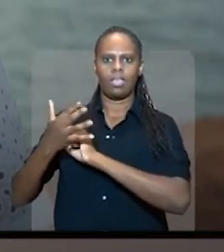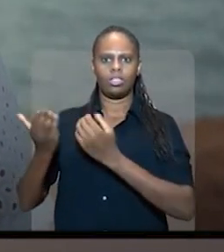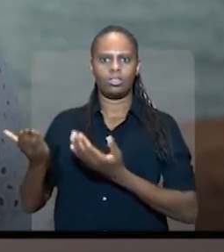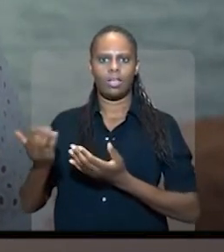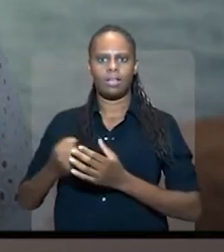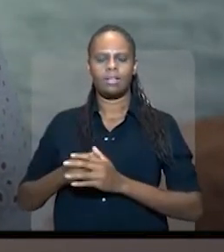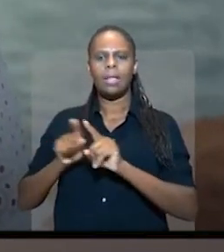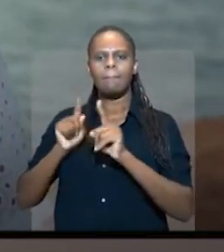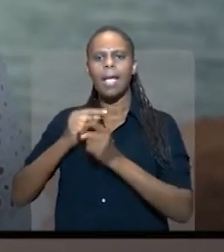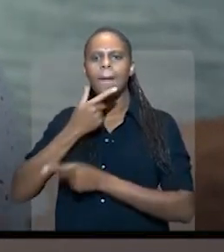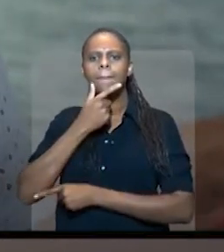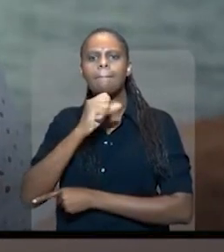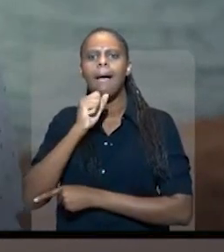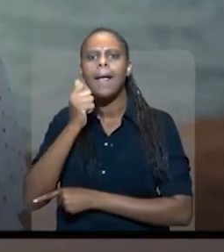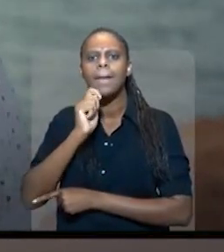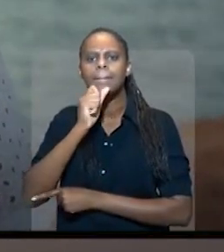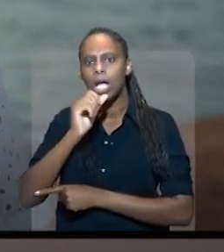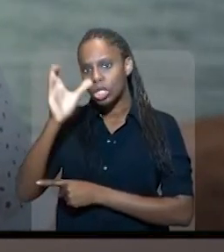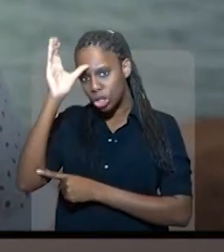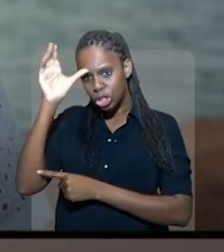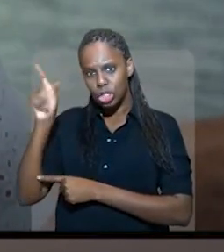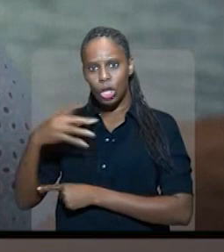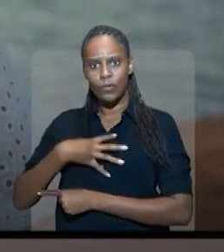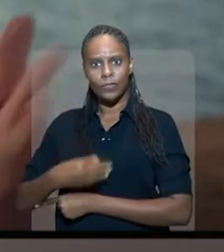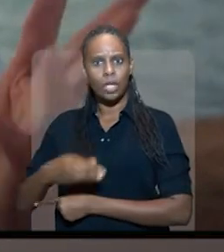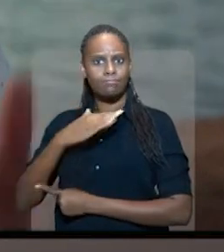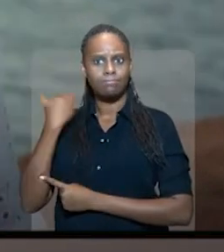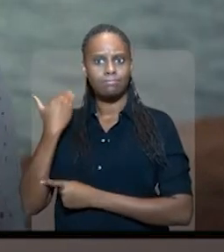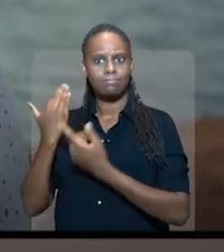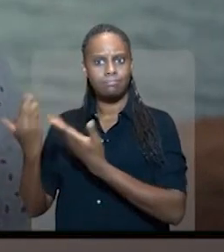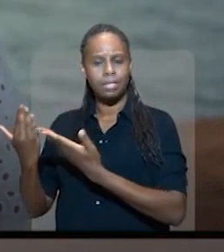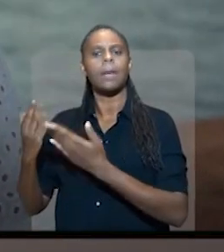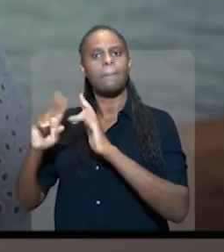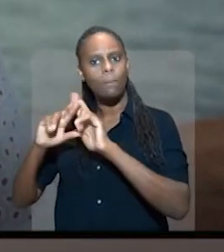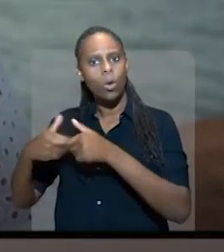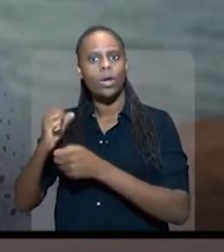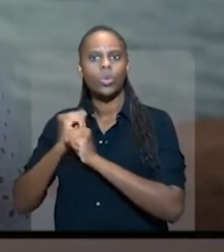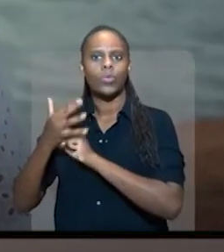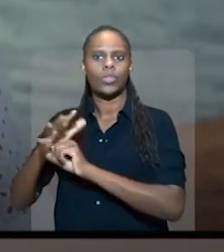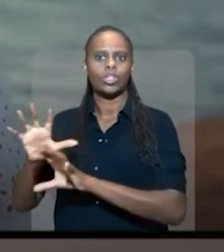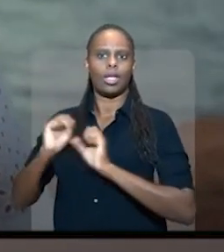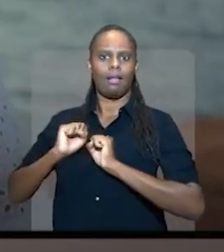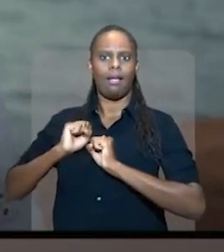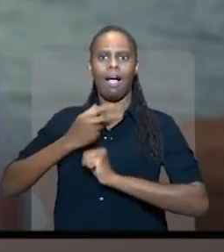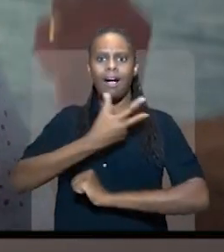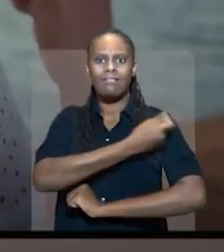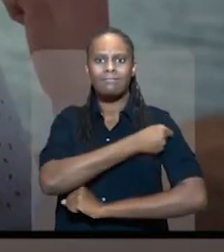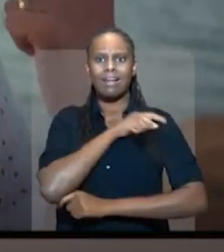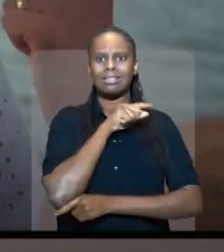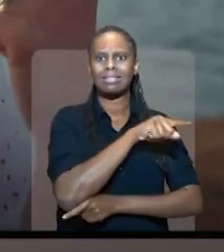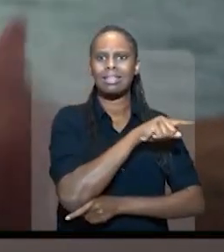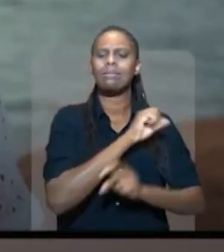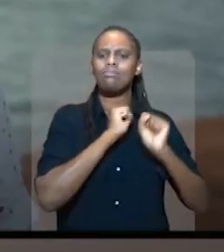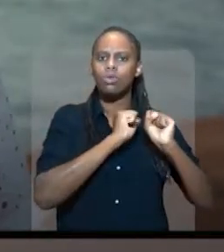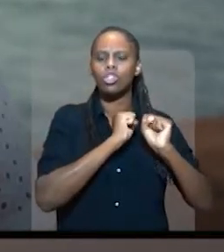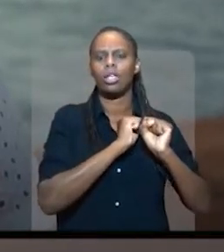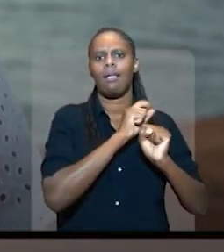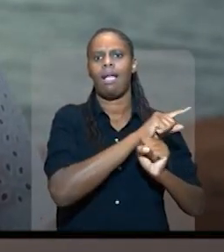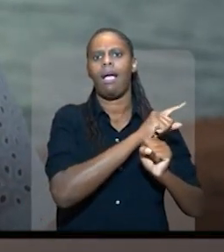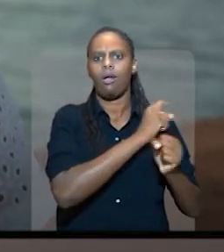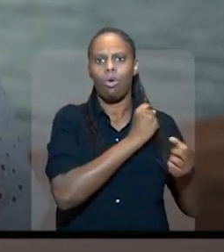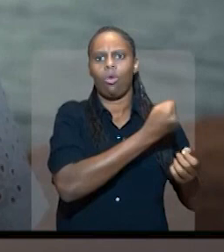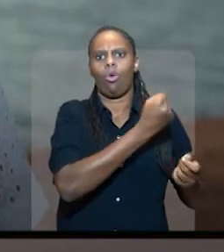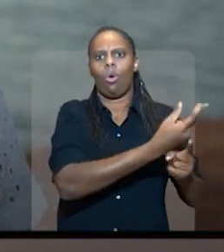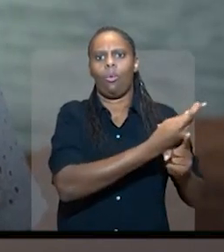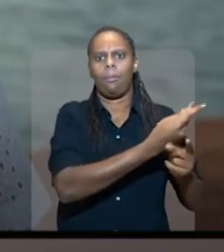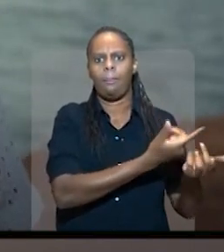pais, tios que perderam seus filhos para Covid. Quando a vacina poderia